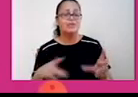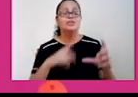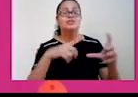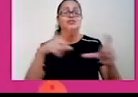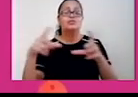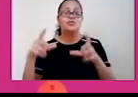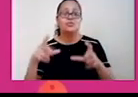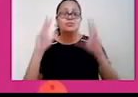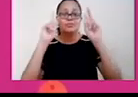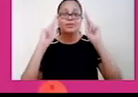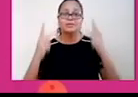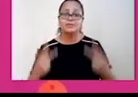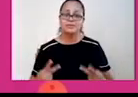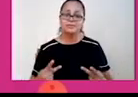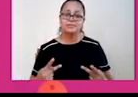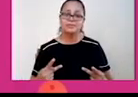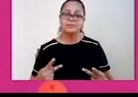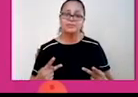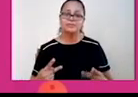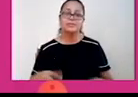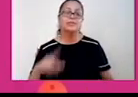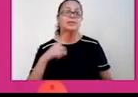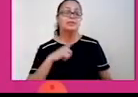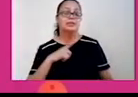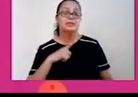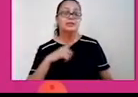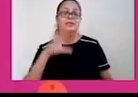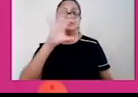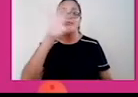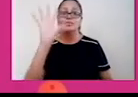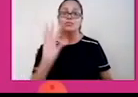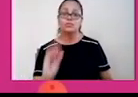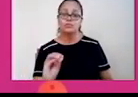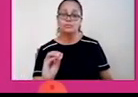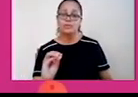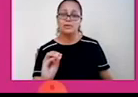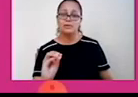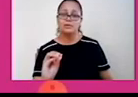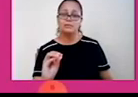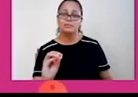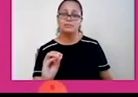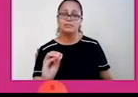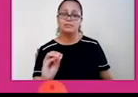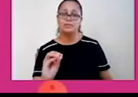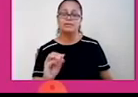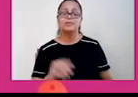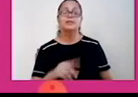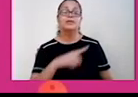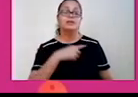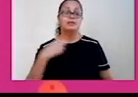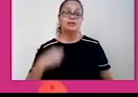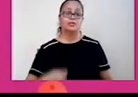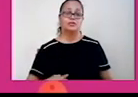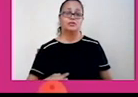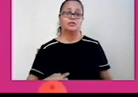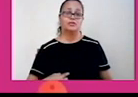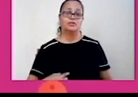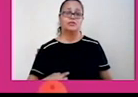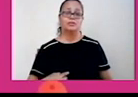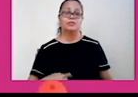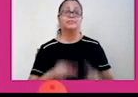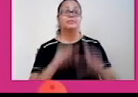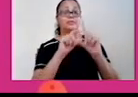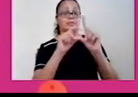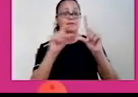humana desse território. Aqui nós temos o mapa da China, posição geográfica, limites, relevo e hidrografia. Aqui na legenda nós